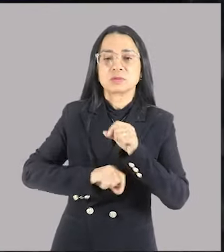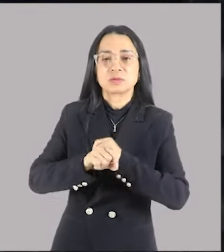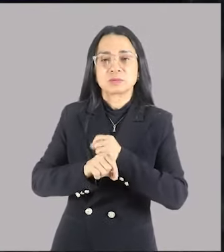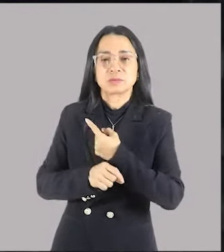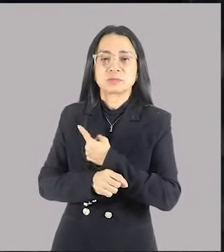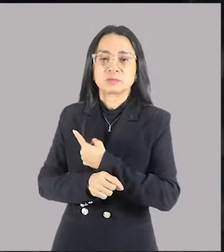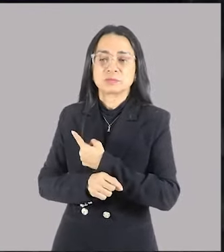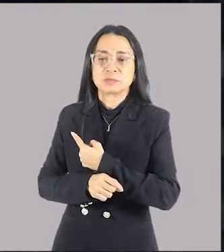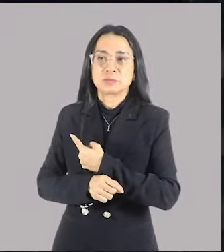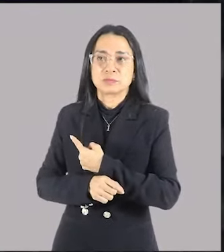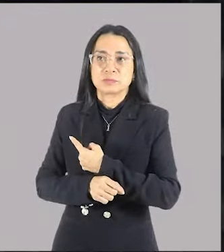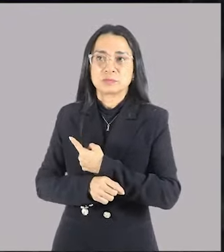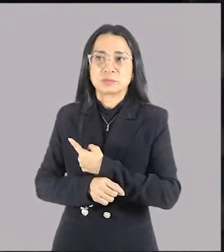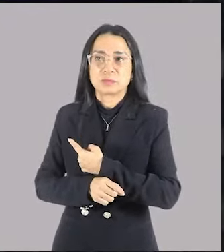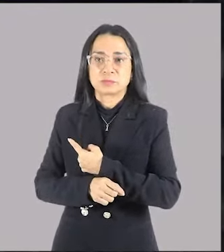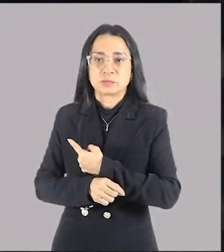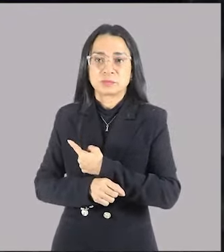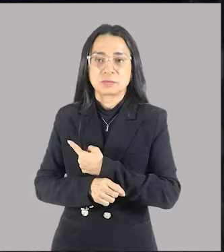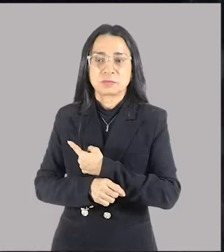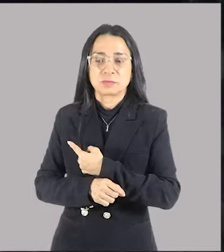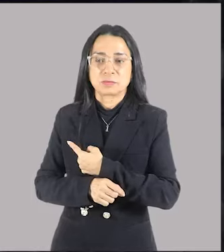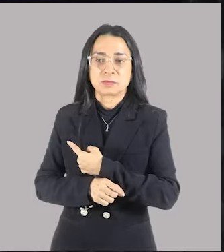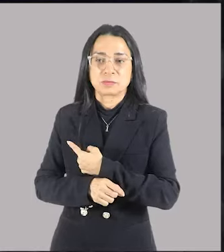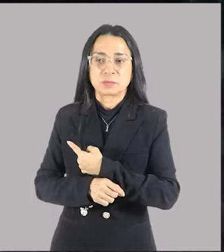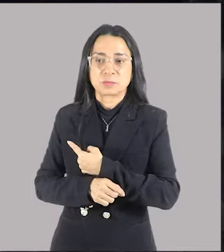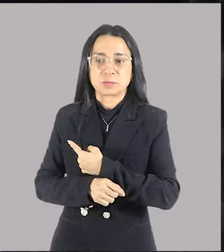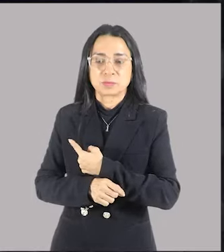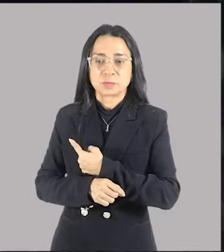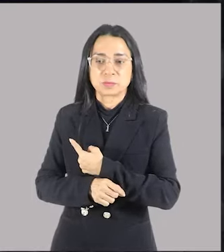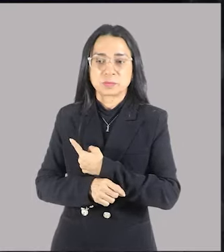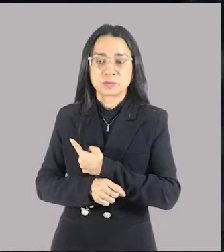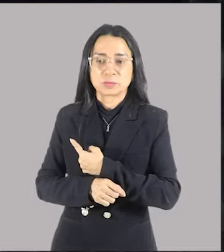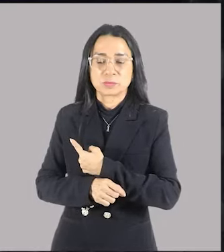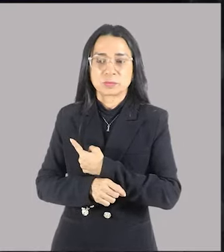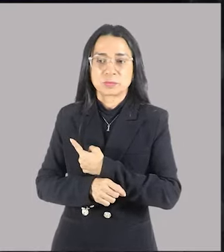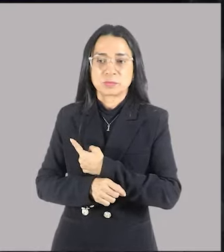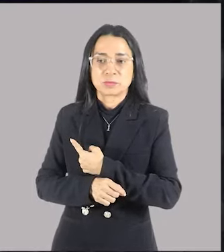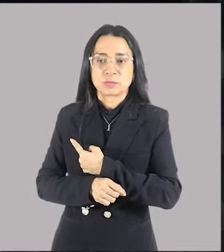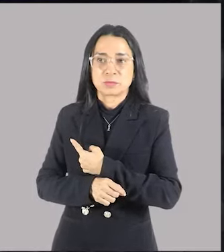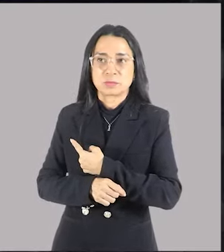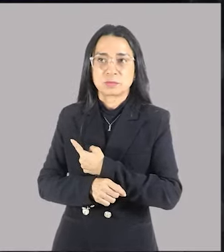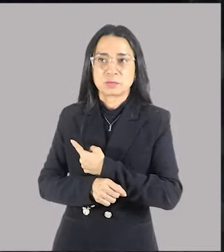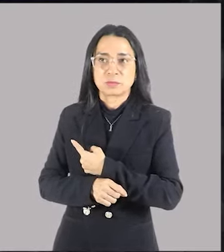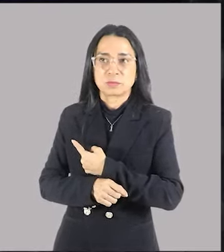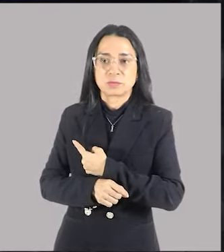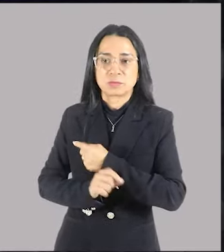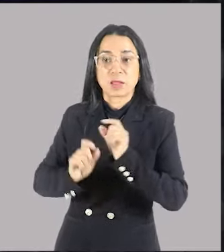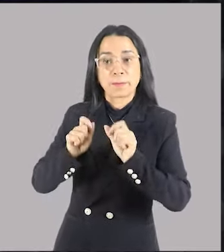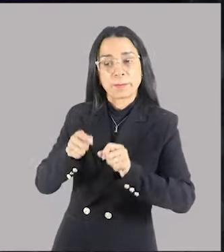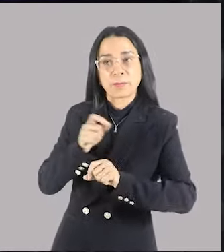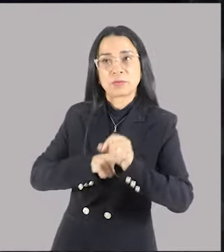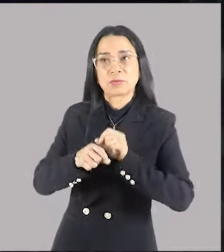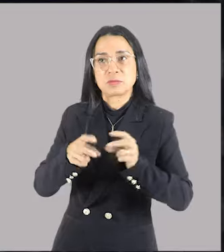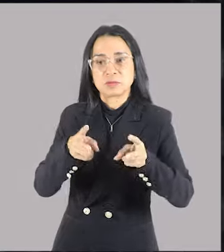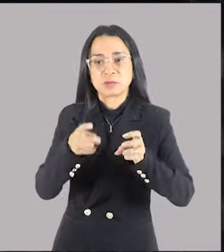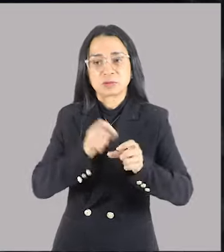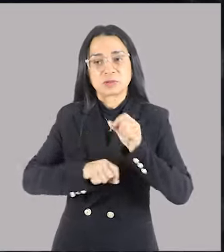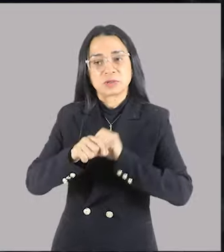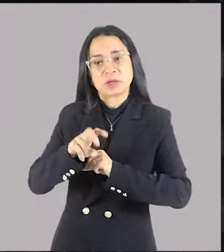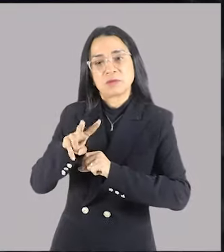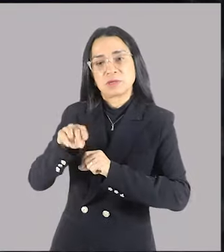vitaliciedade será no caso da magistratura e do Tribunal de Contas tudo bem nesses casos é possível adquirir